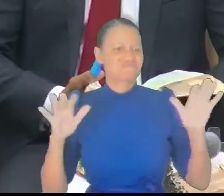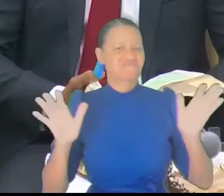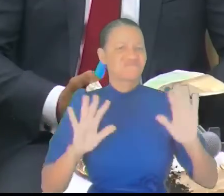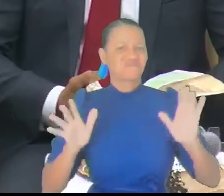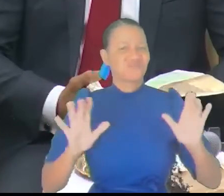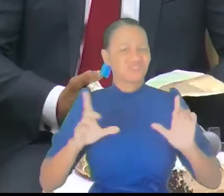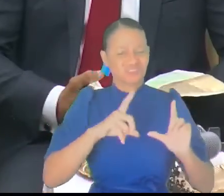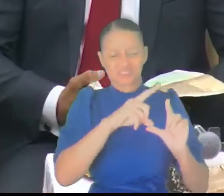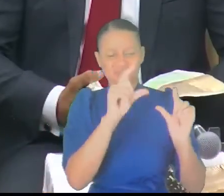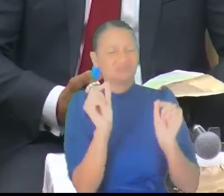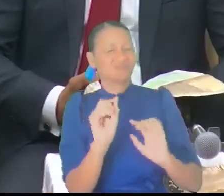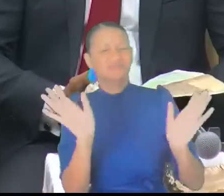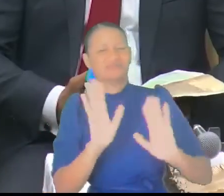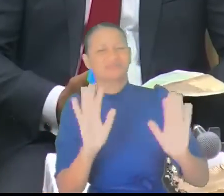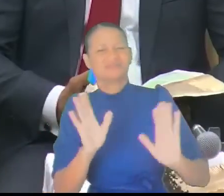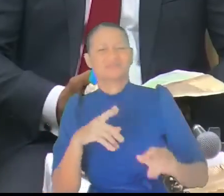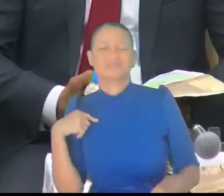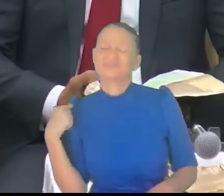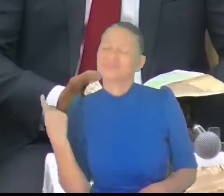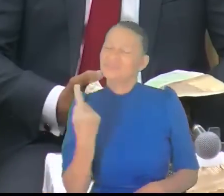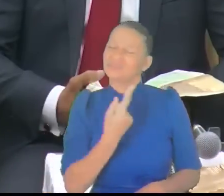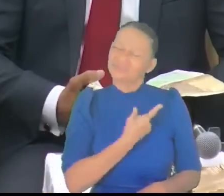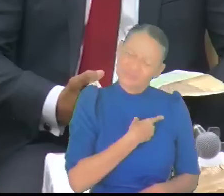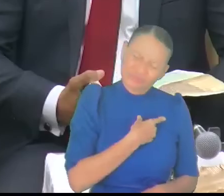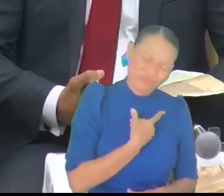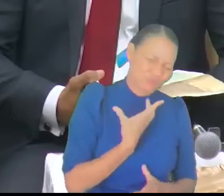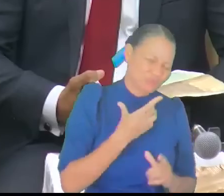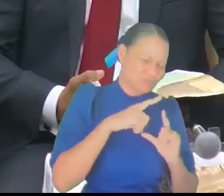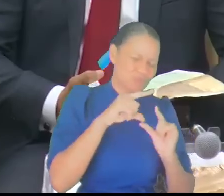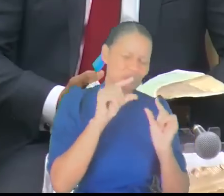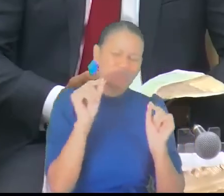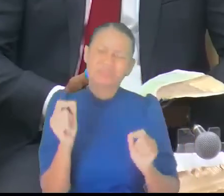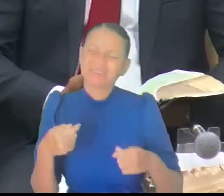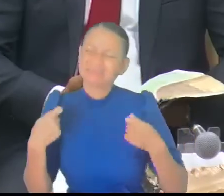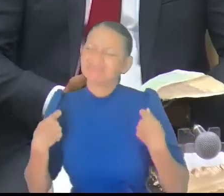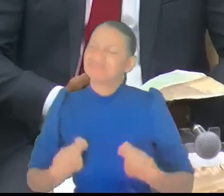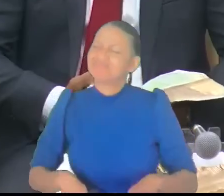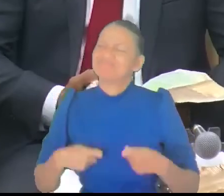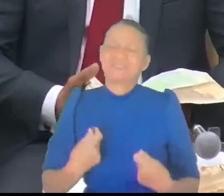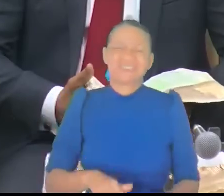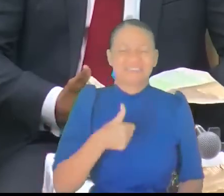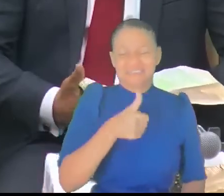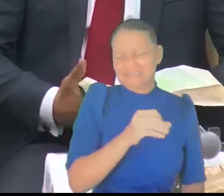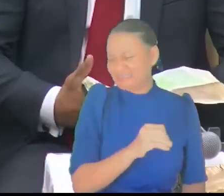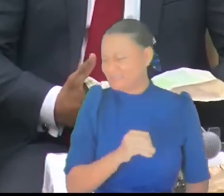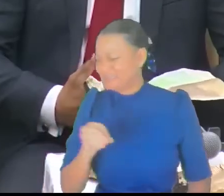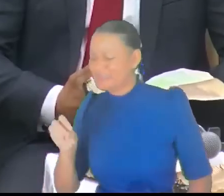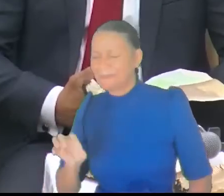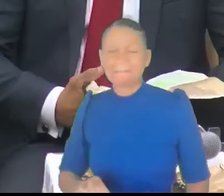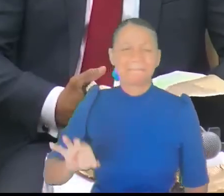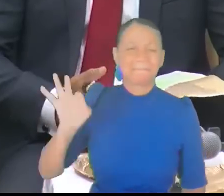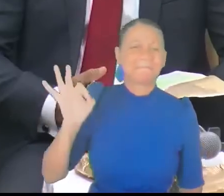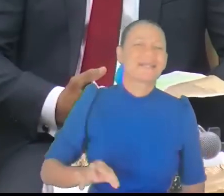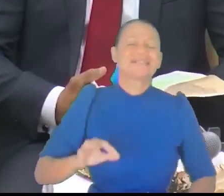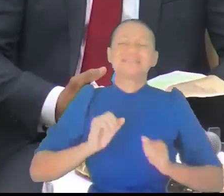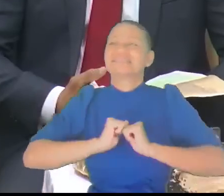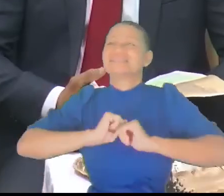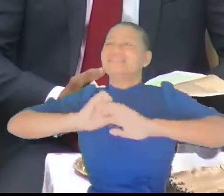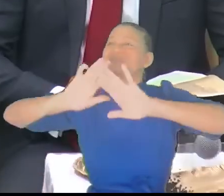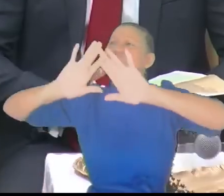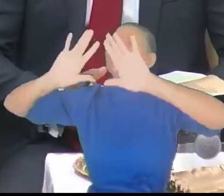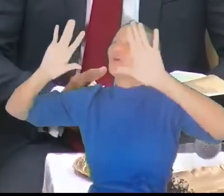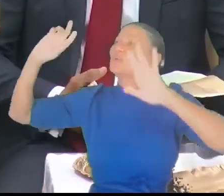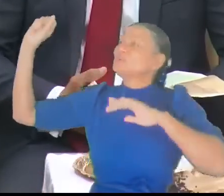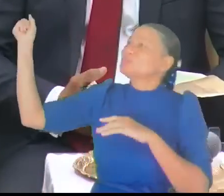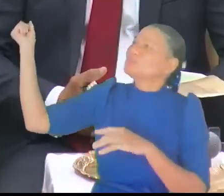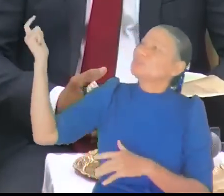sol. Nós somos lua, dependemos 100% da claridade dos raios do sol.